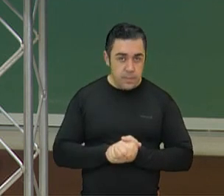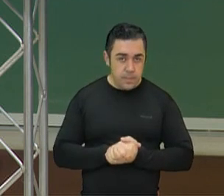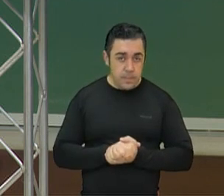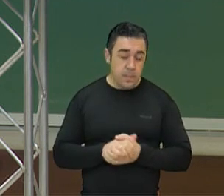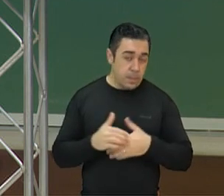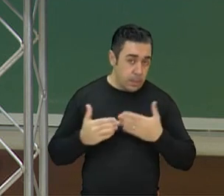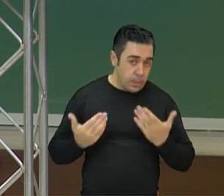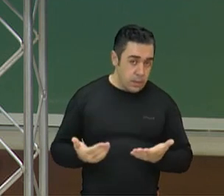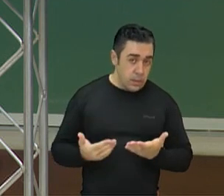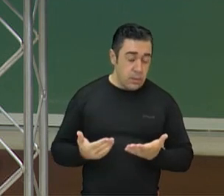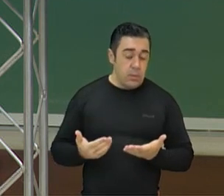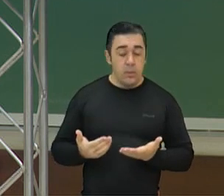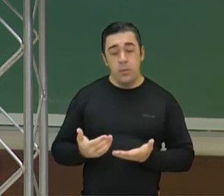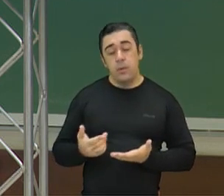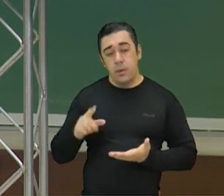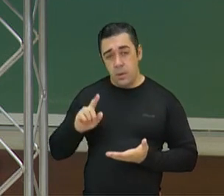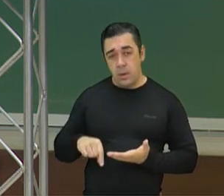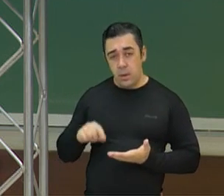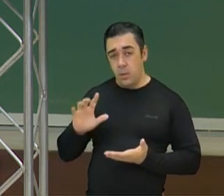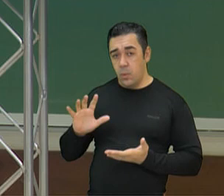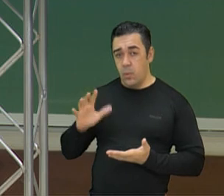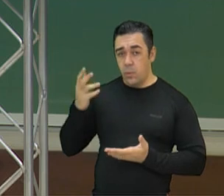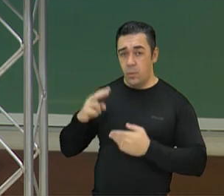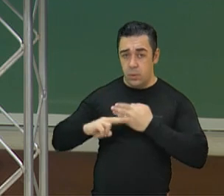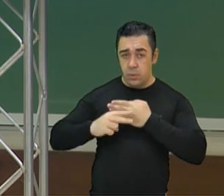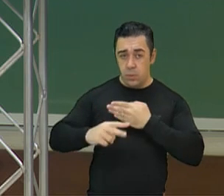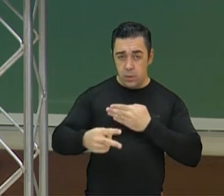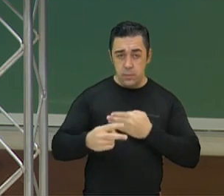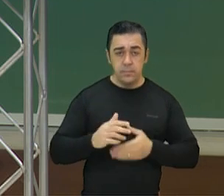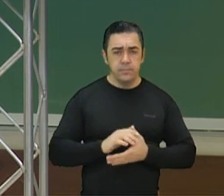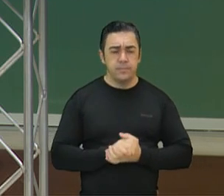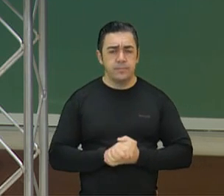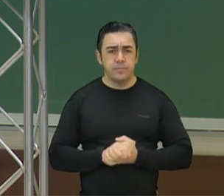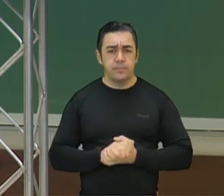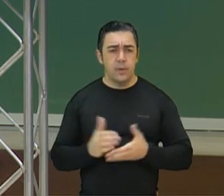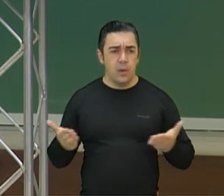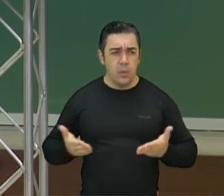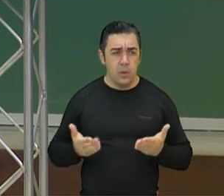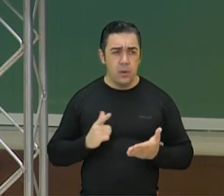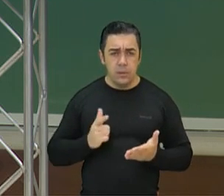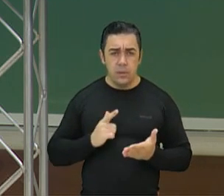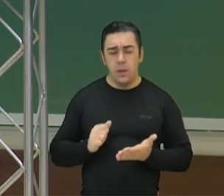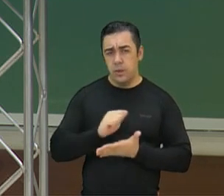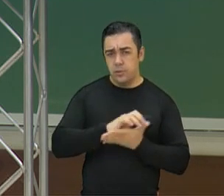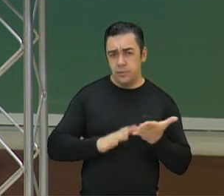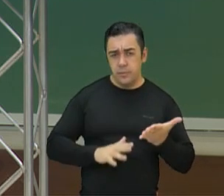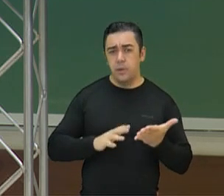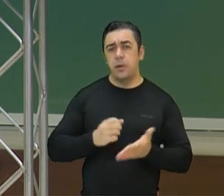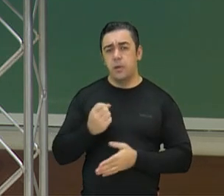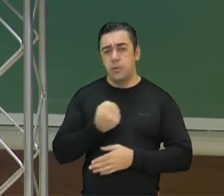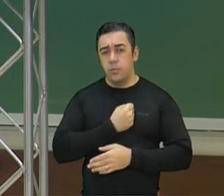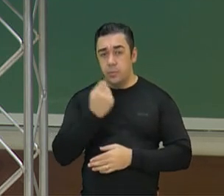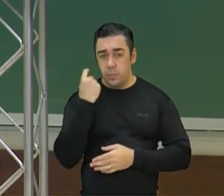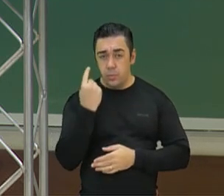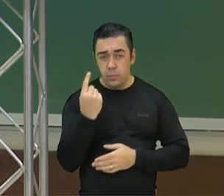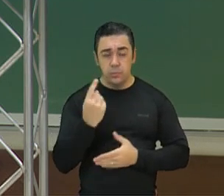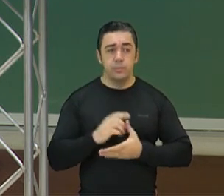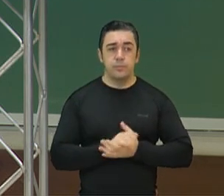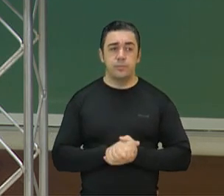Então, esse é um dos efeitos aqui. Na sequência, pessoal, nós já entramos aqui no nosso